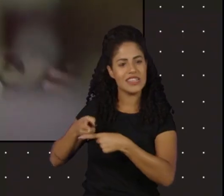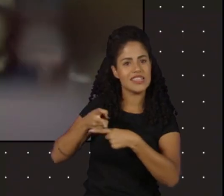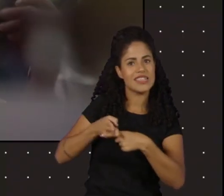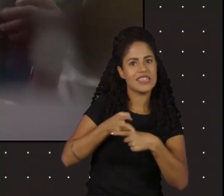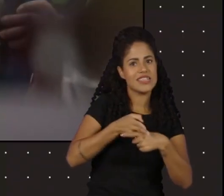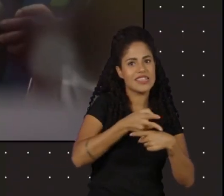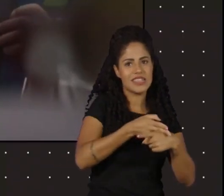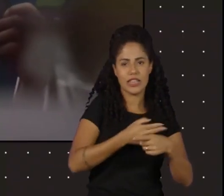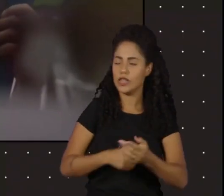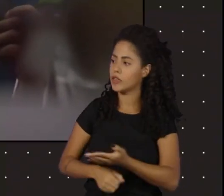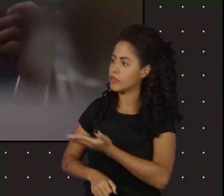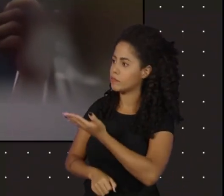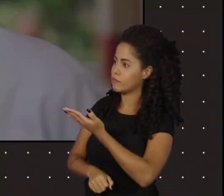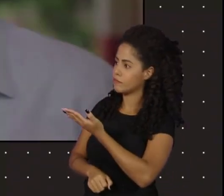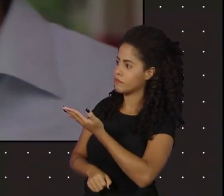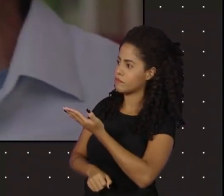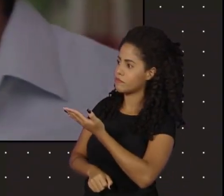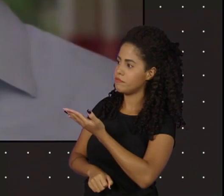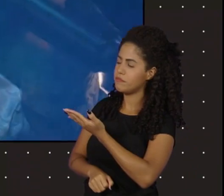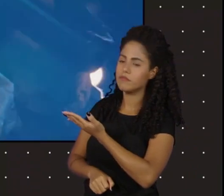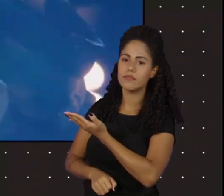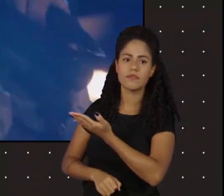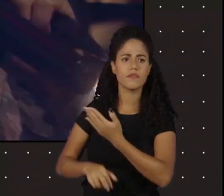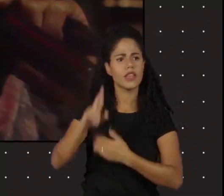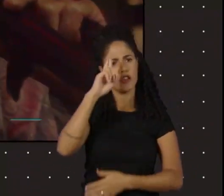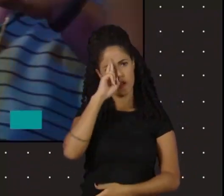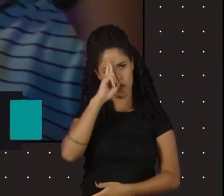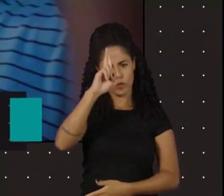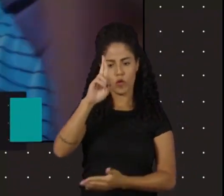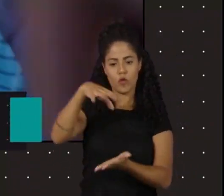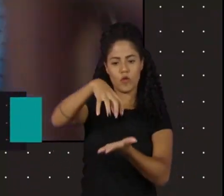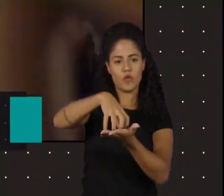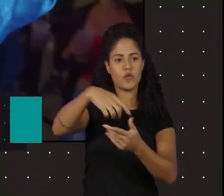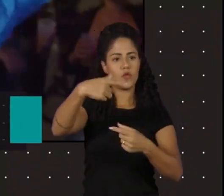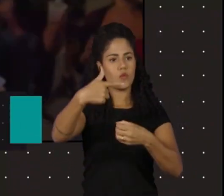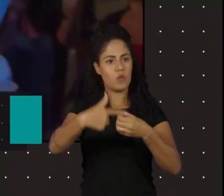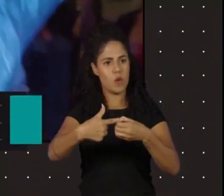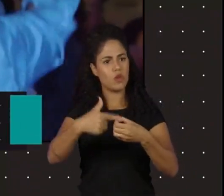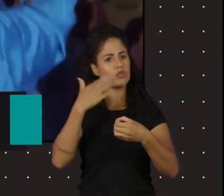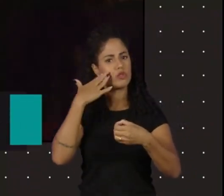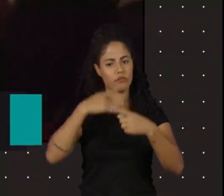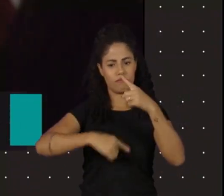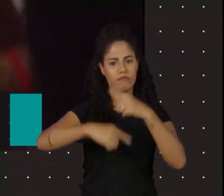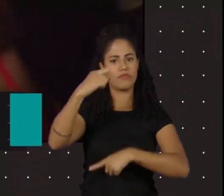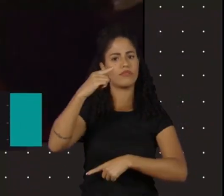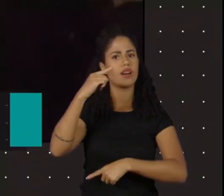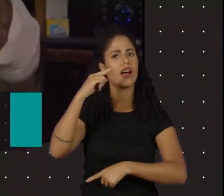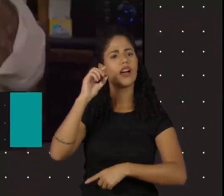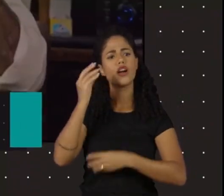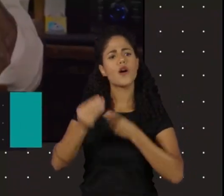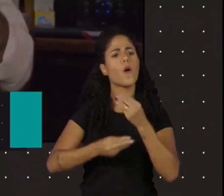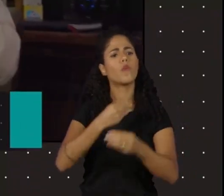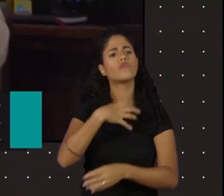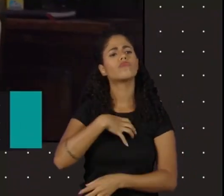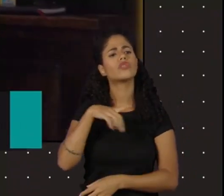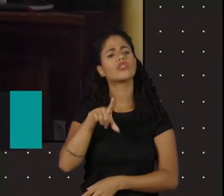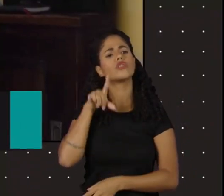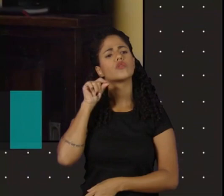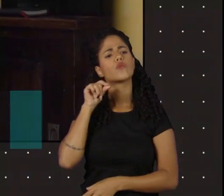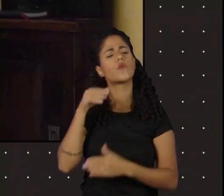No impagável dono do posto de gasolina, o Nelson, e fez um baita sucesso. Que tipo de papel você prefere?